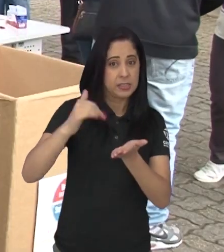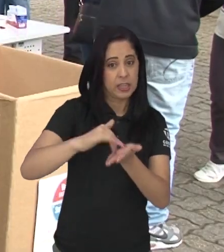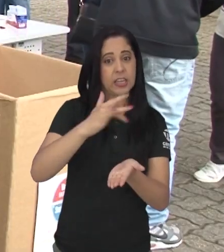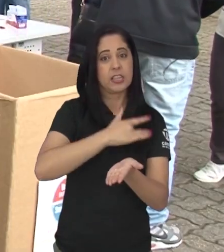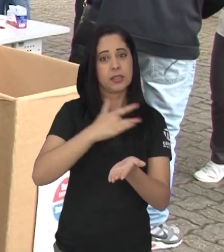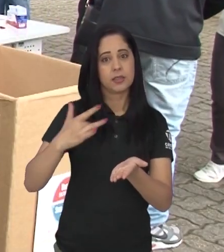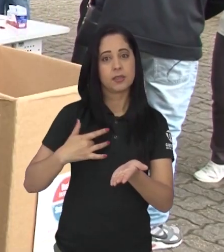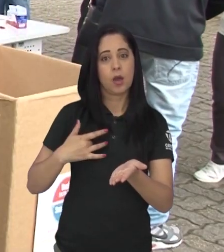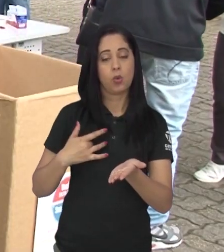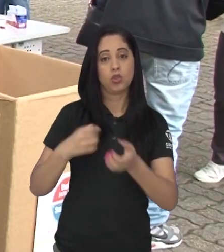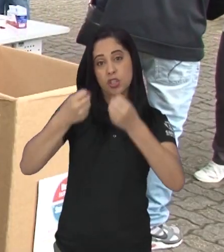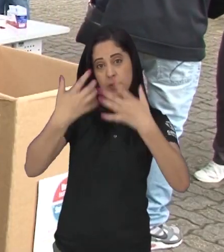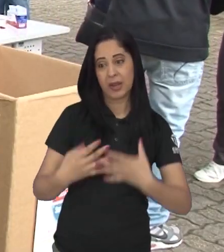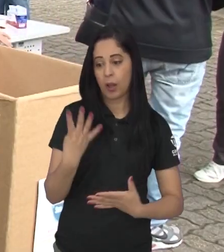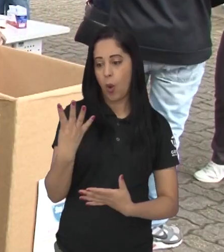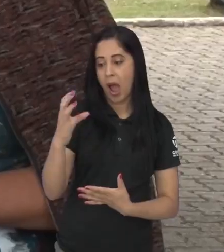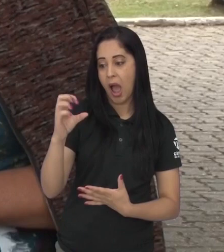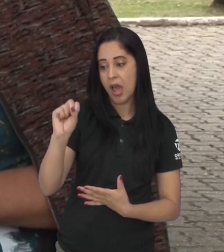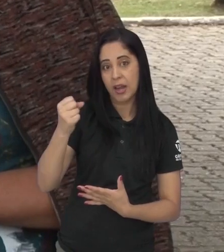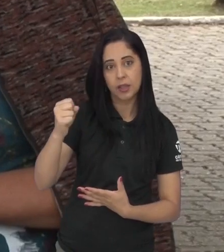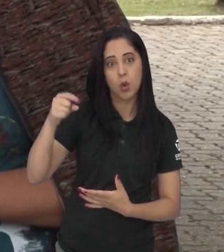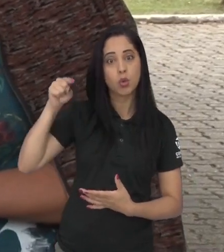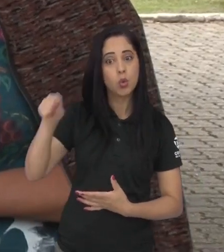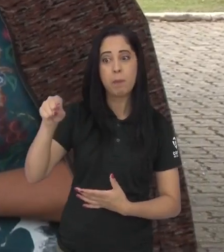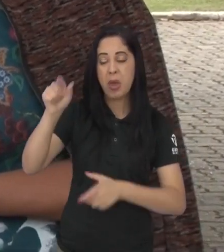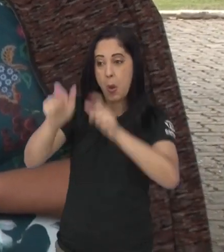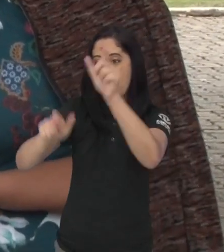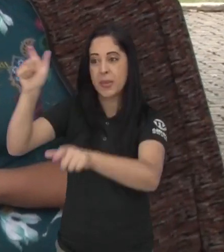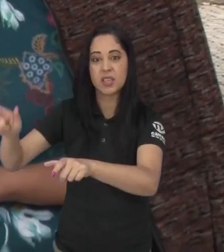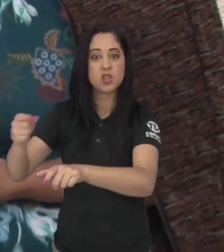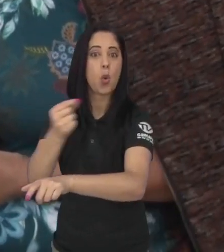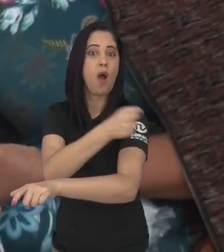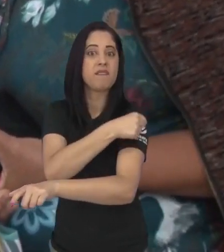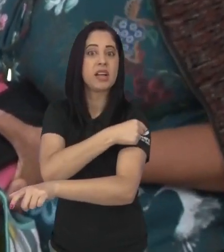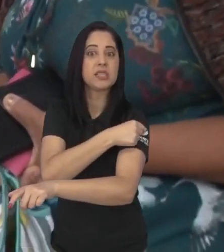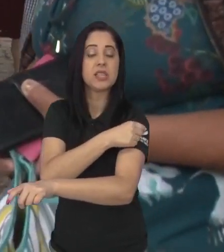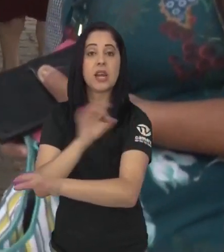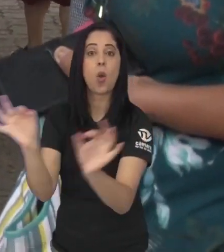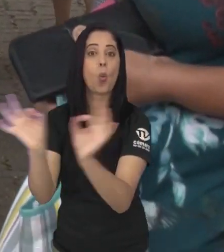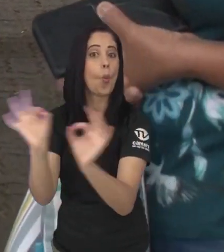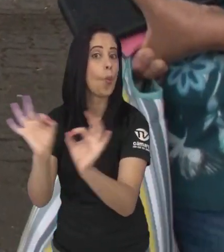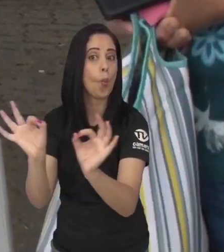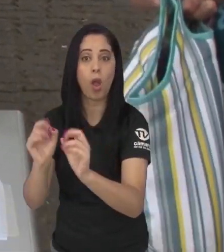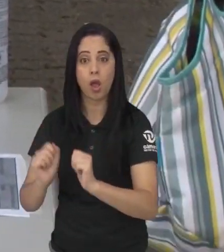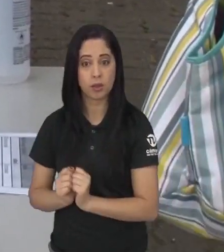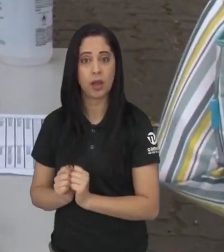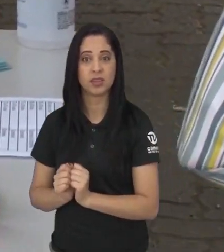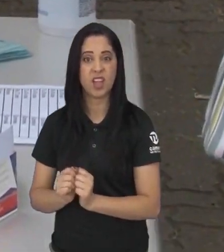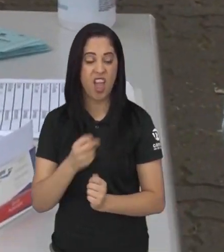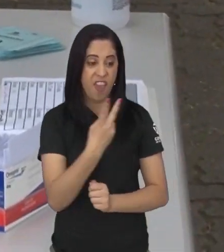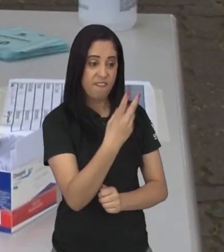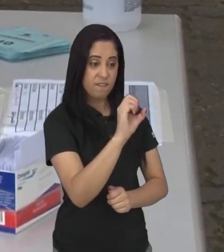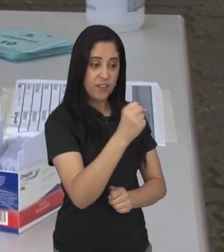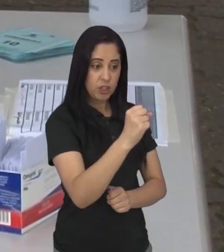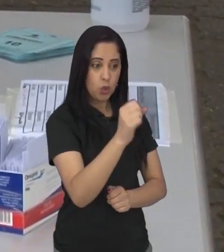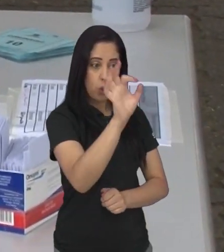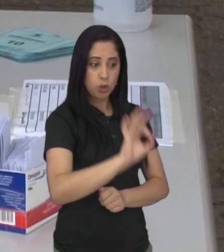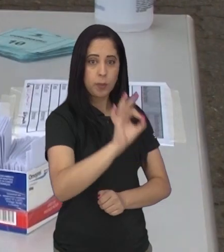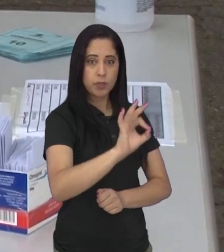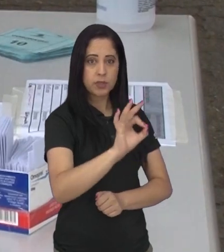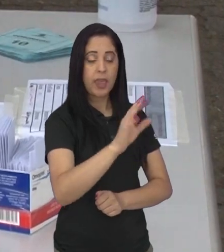da Secretaria de Saúde, mais de 48 mil munícipes ainda não tomaram nem a primeira dose e